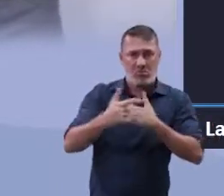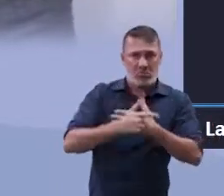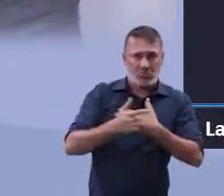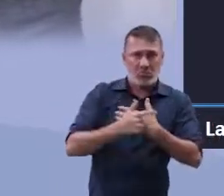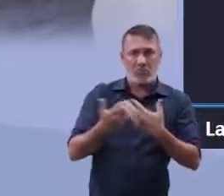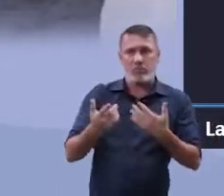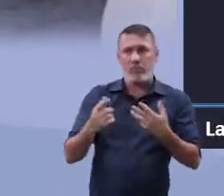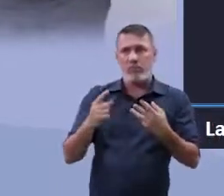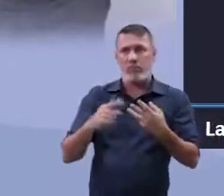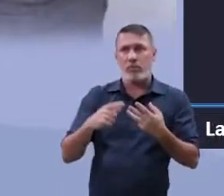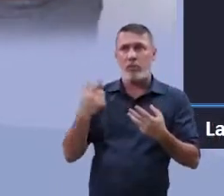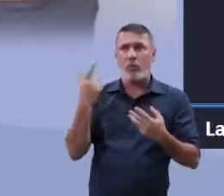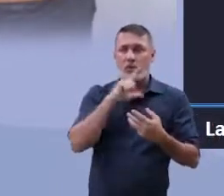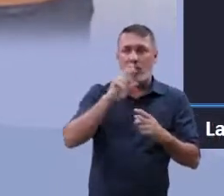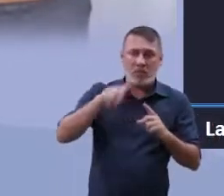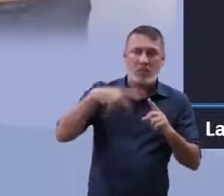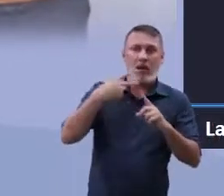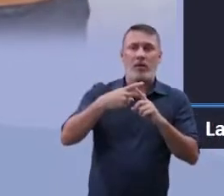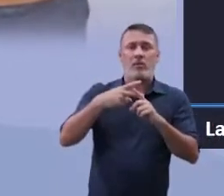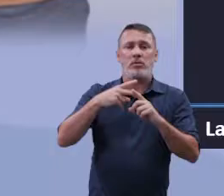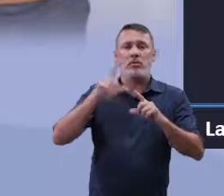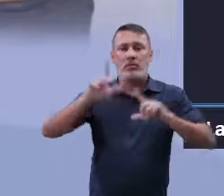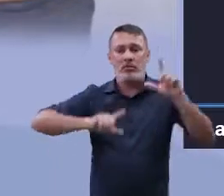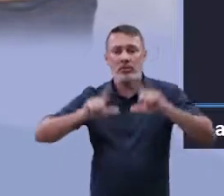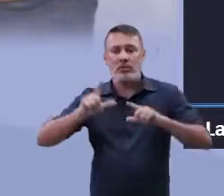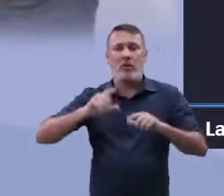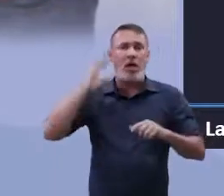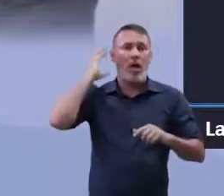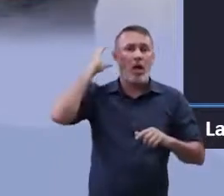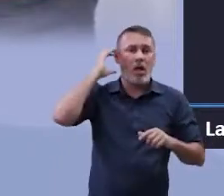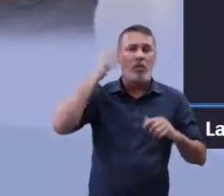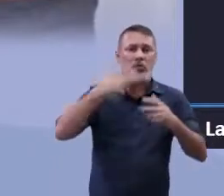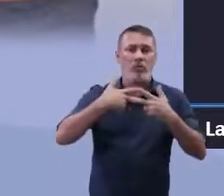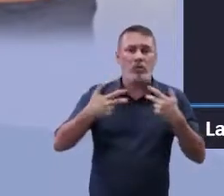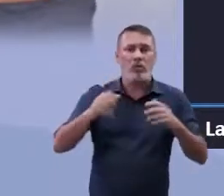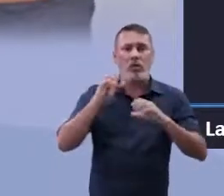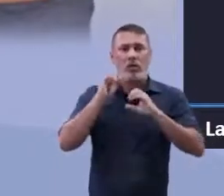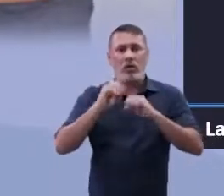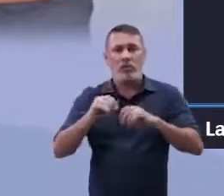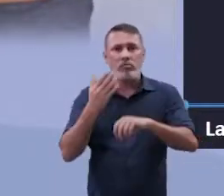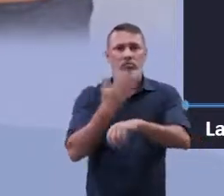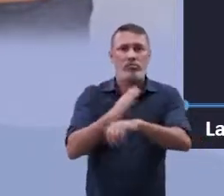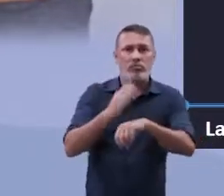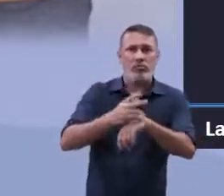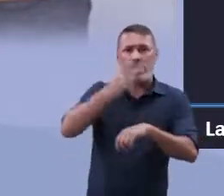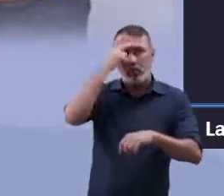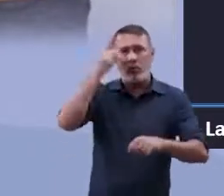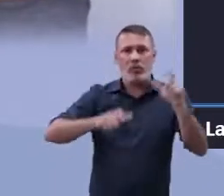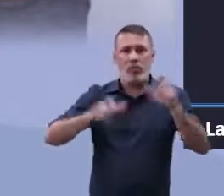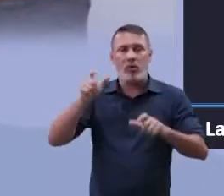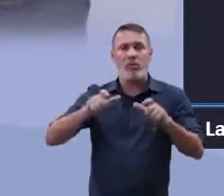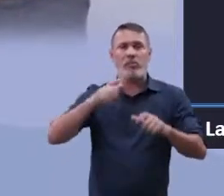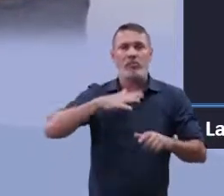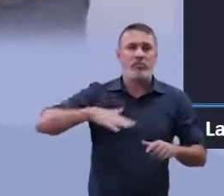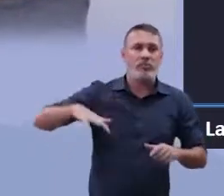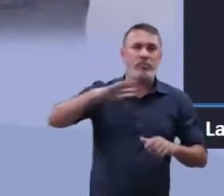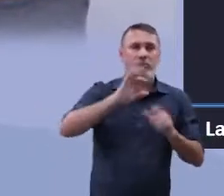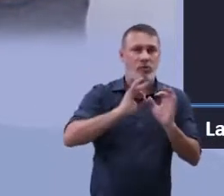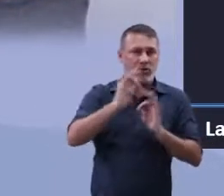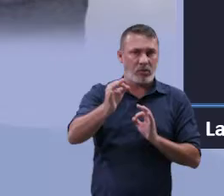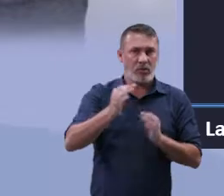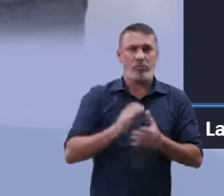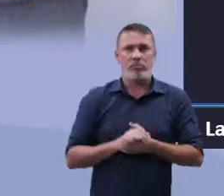poderia ter um momento ali na televisão, na rádio, explicando, educando as pessoas para o uso do meio digital?